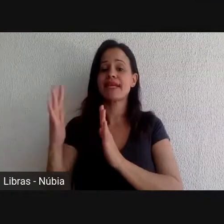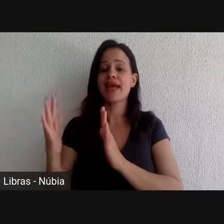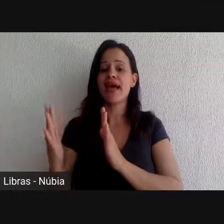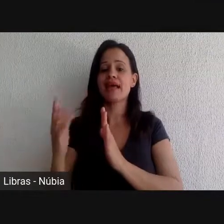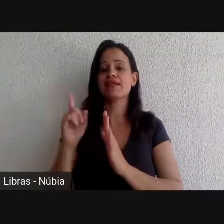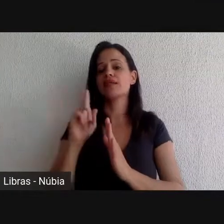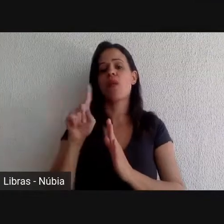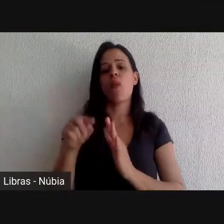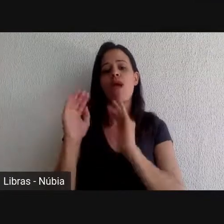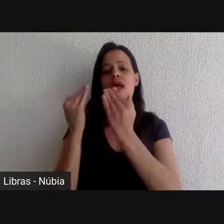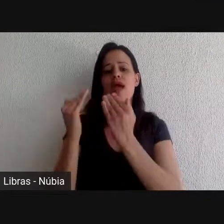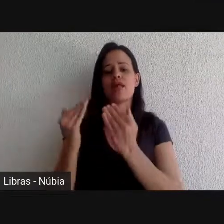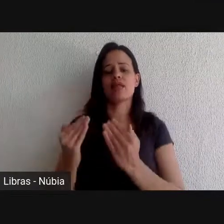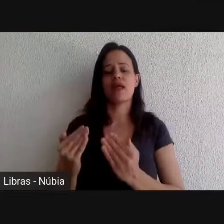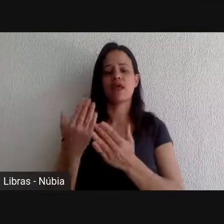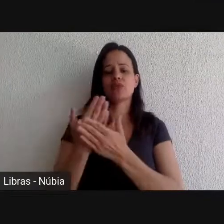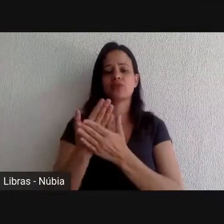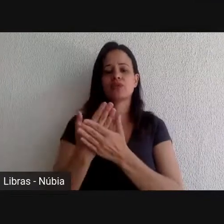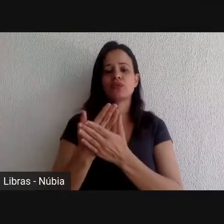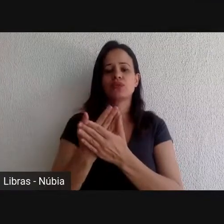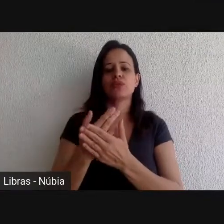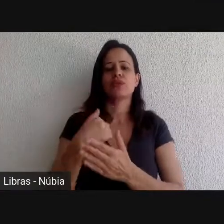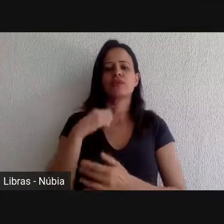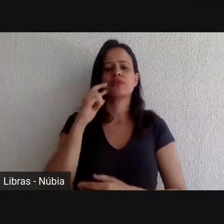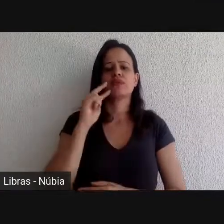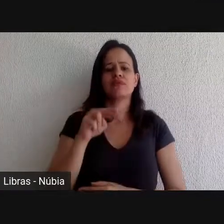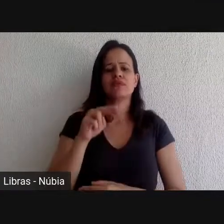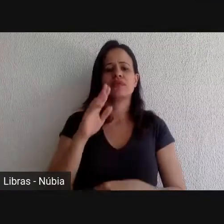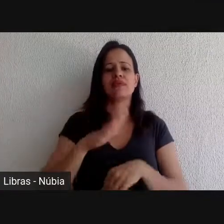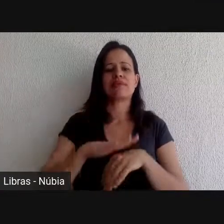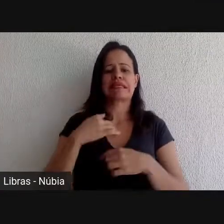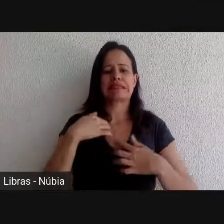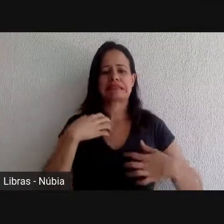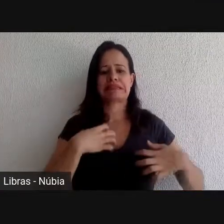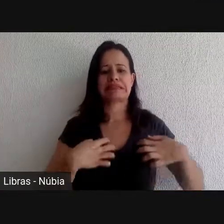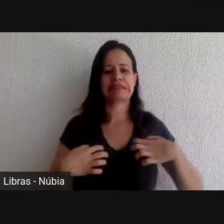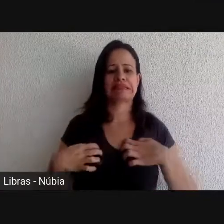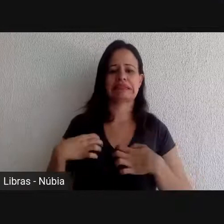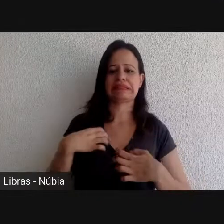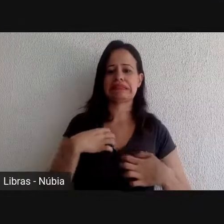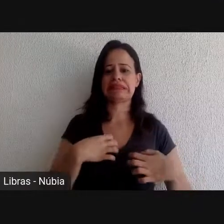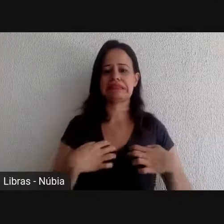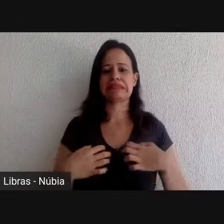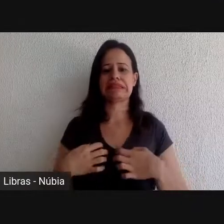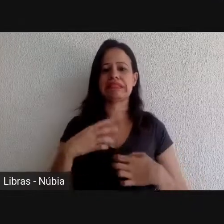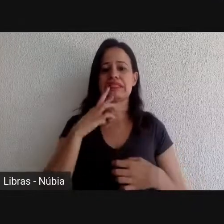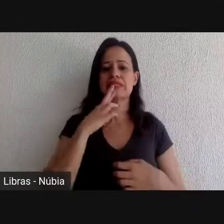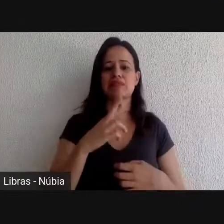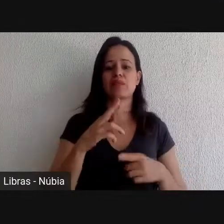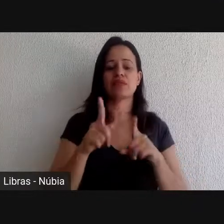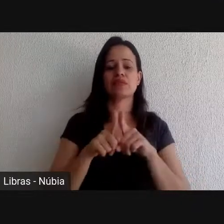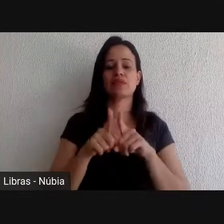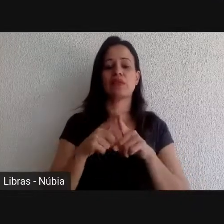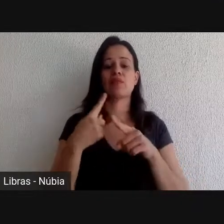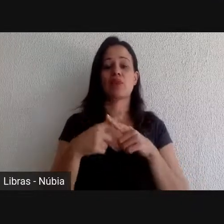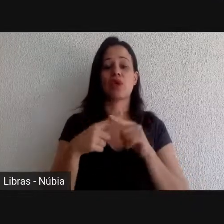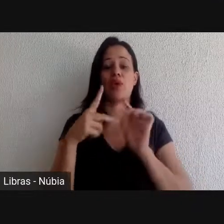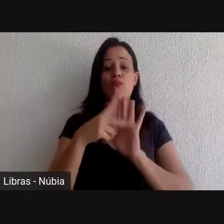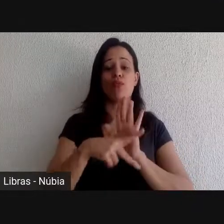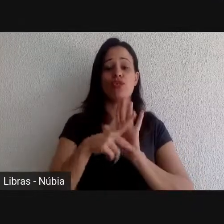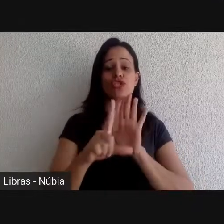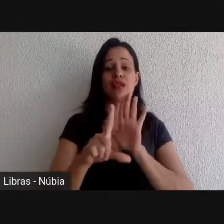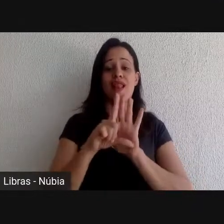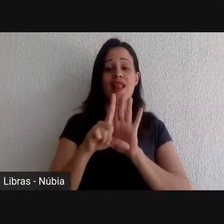dos estudos. E essa eu diria que foi suprida a minha angústia de dar a resposta para a sociedade e falar assim, olha, o projeto de lei está focando